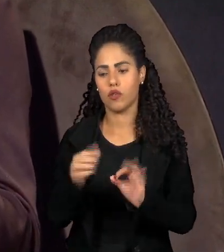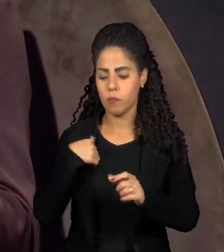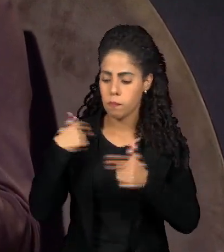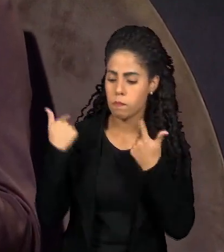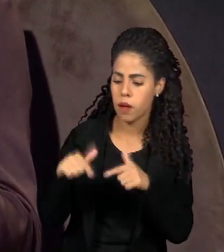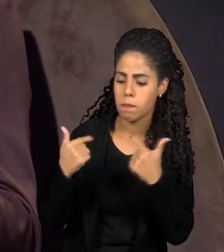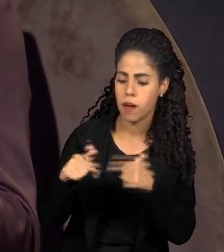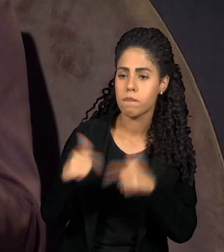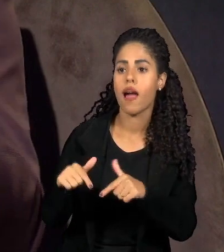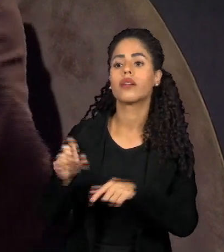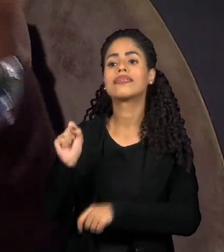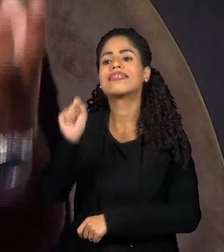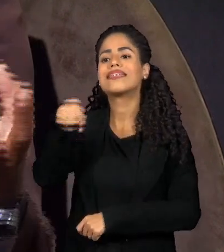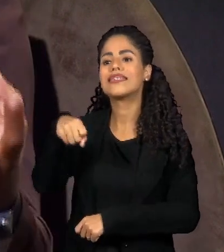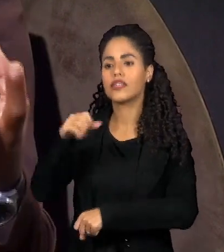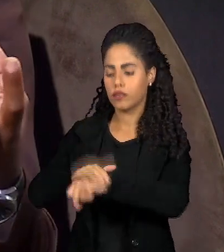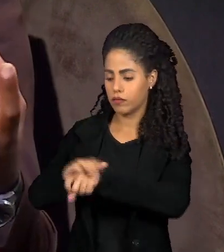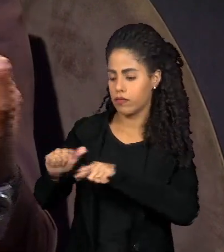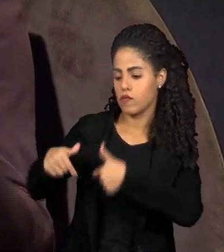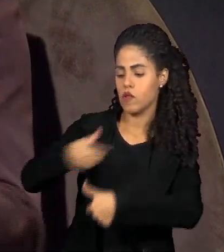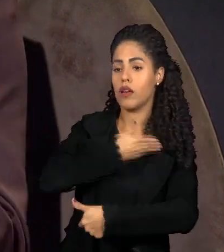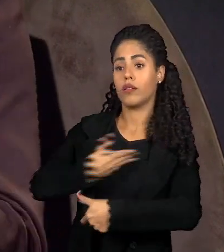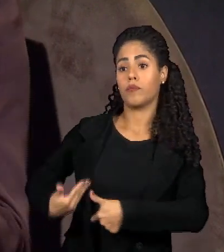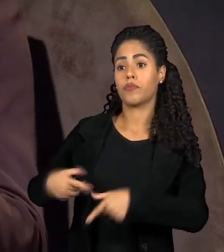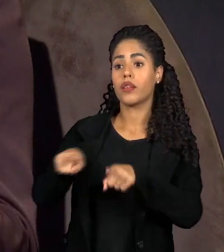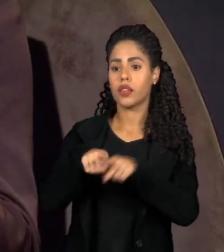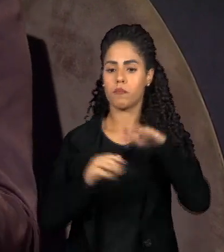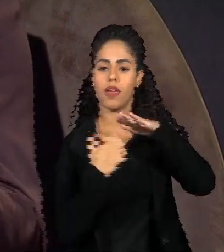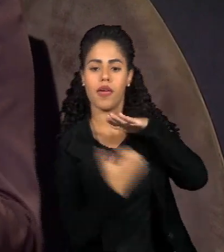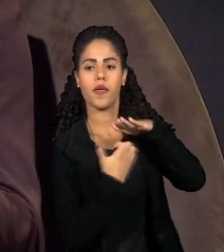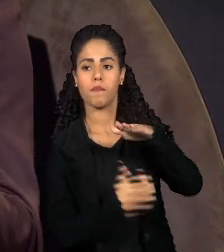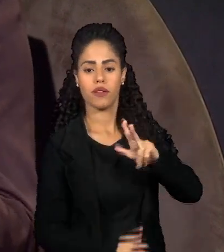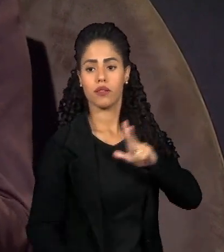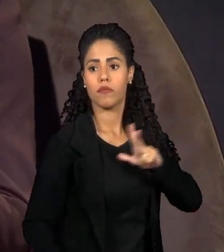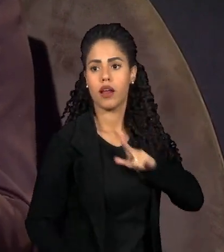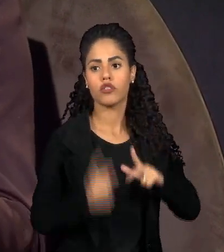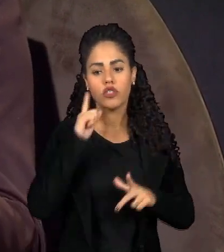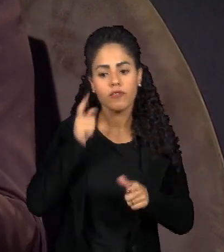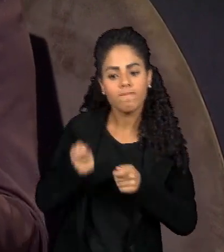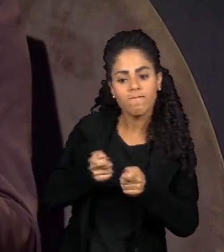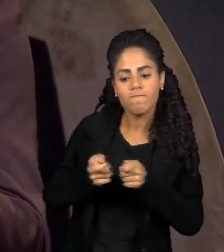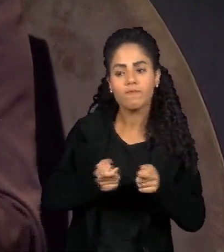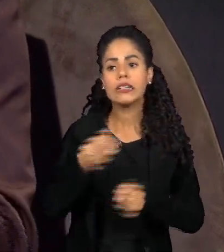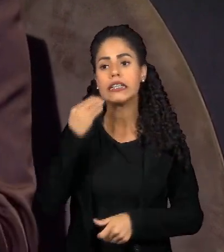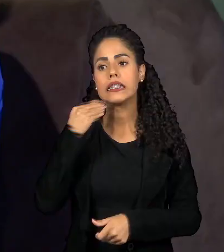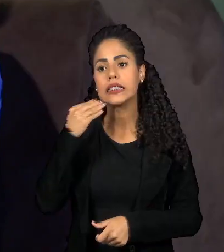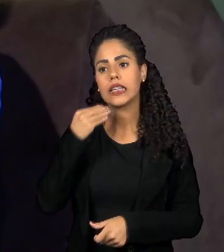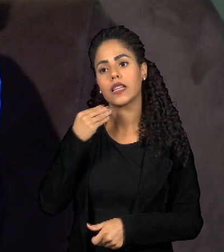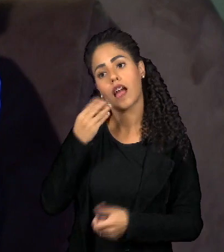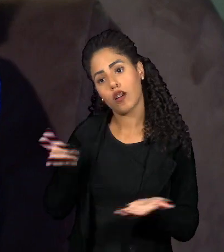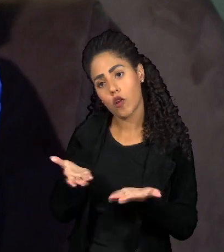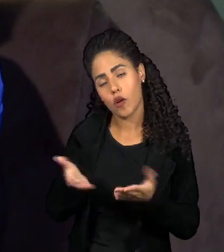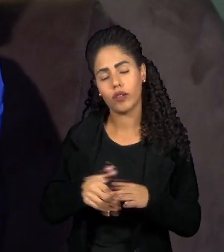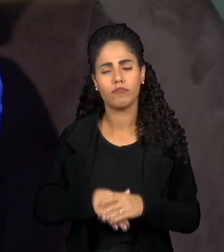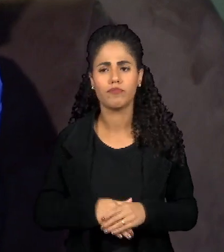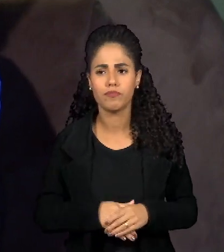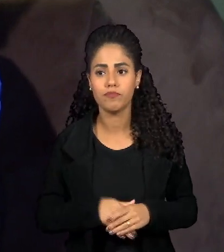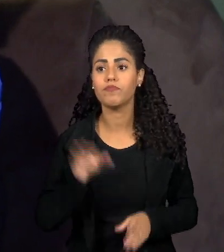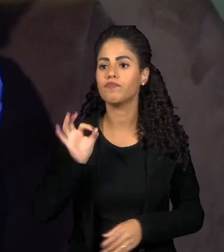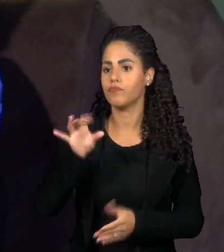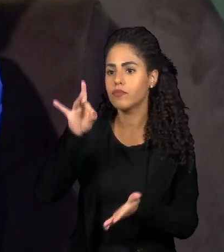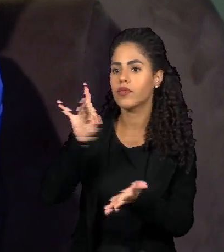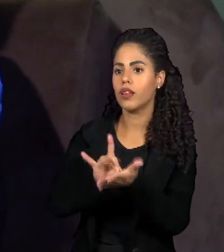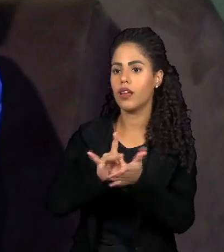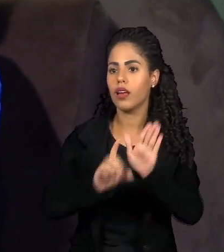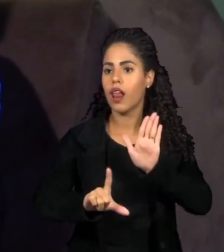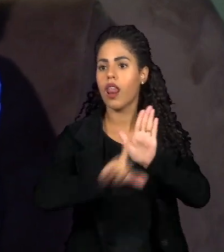com as políticas públicas, mas também para o setor privado, para a gente conseguir balançar as estruturas desse sistema. De fato, em termos de